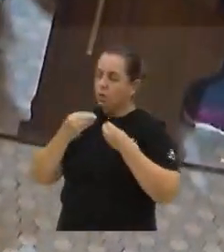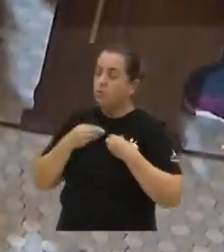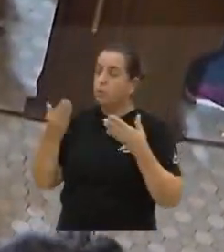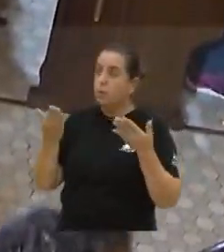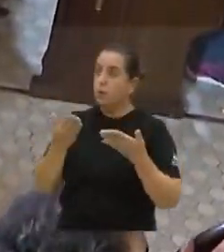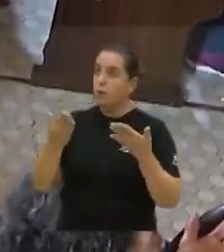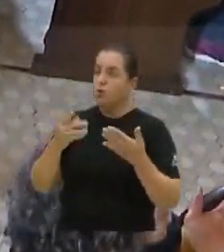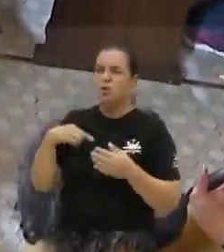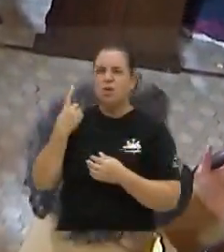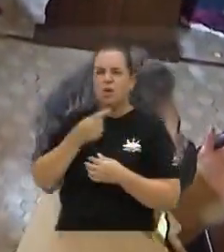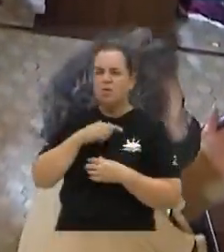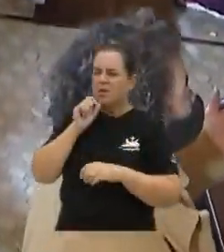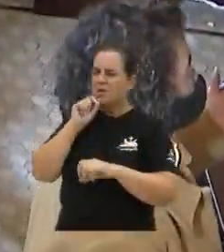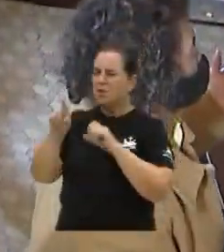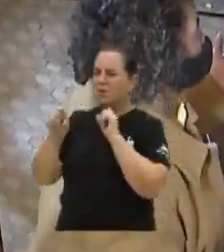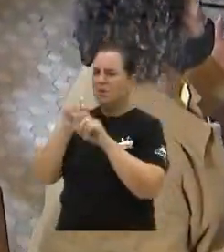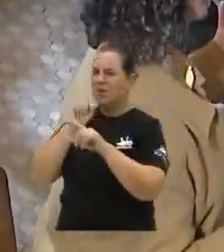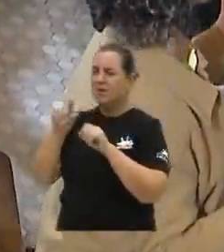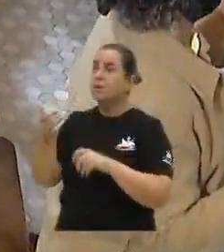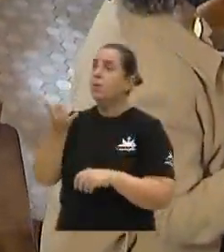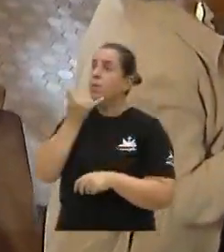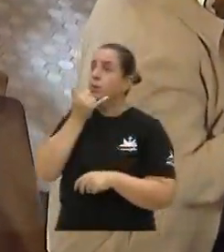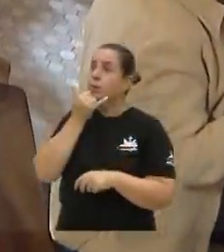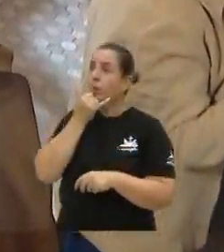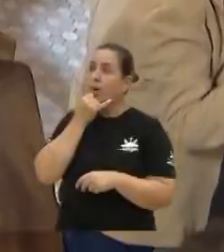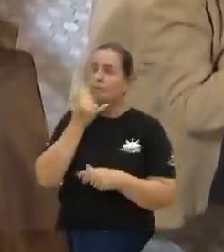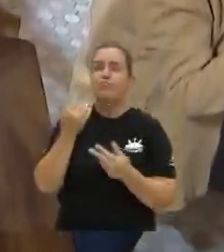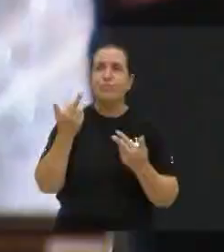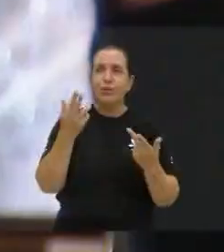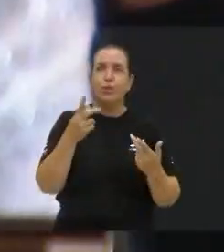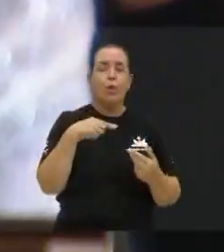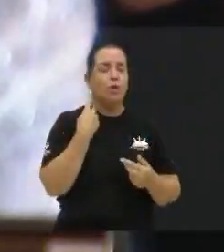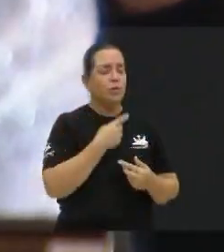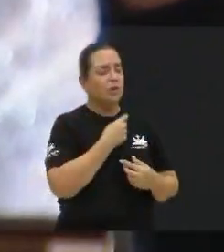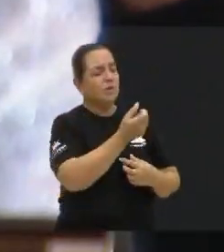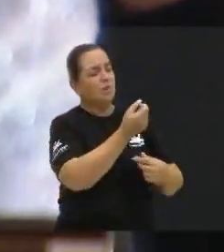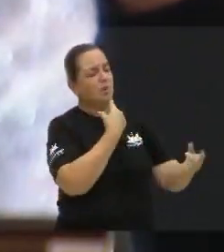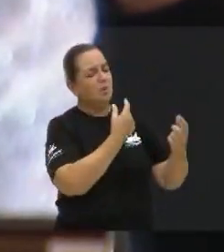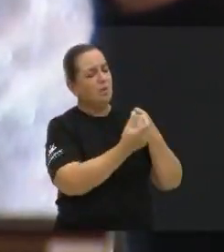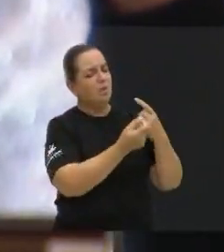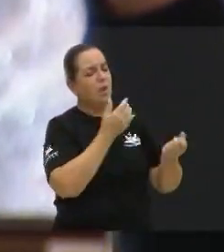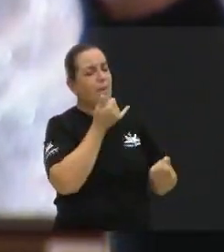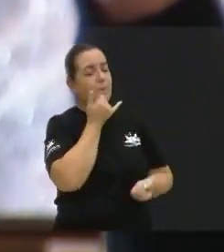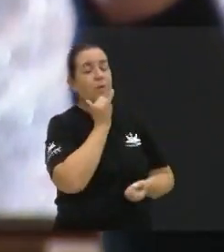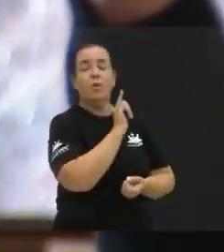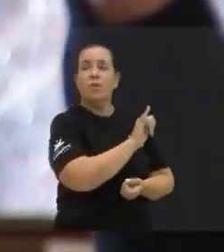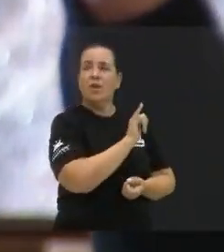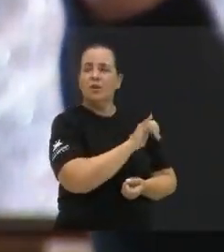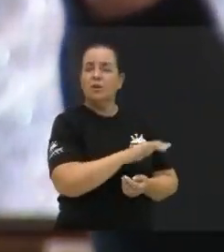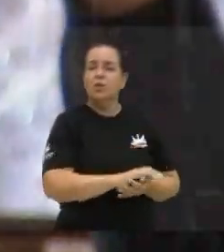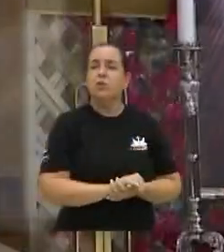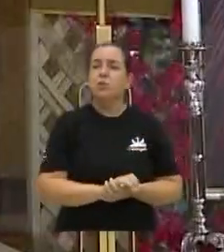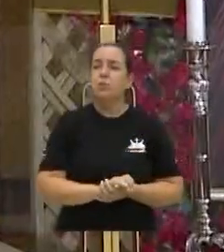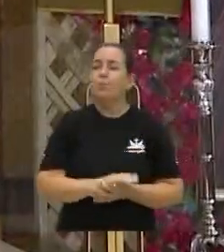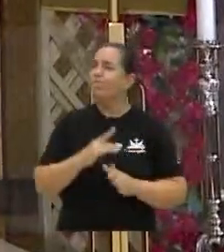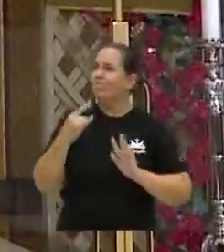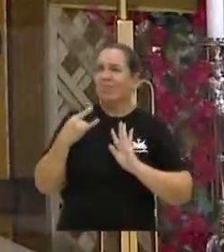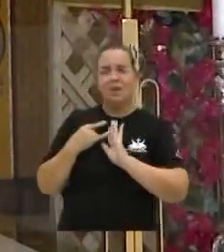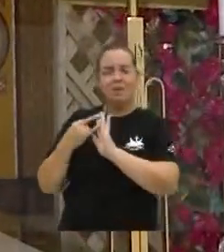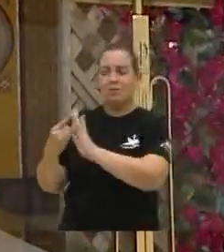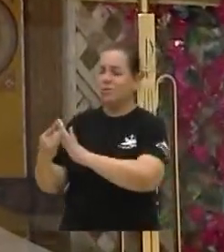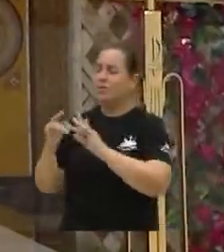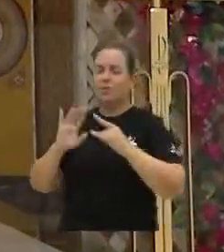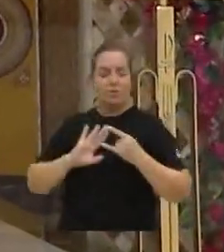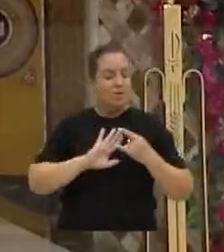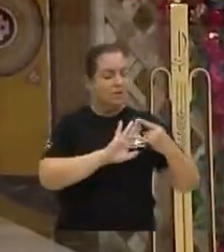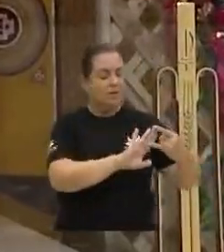hoje. Perdoai-nos as nossas ofensas, assim como nós perdoamos a quem nos tem ofendido. E